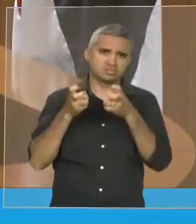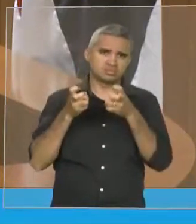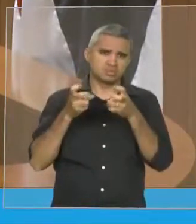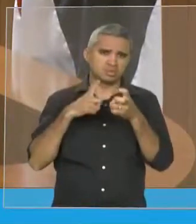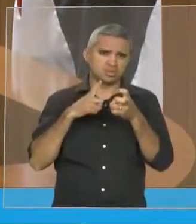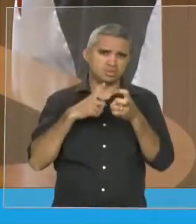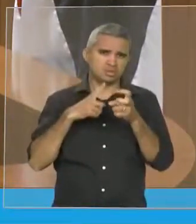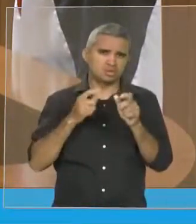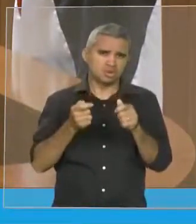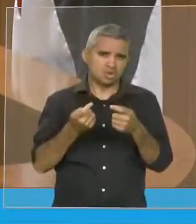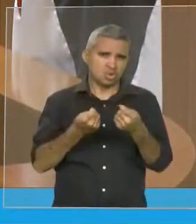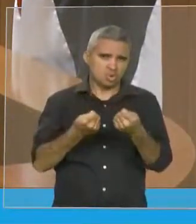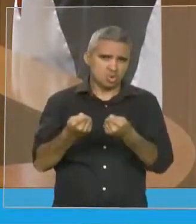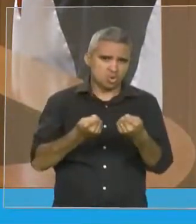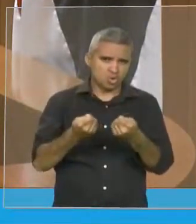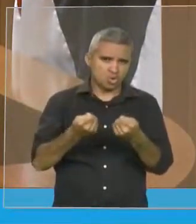órgãos,